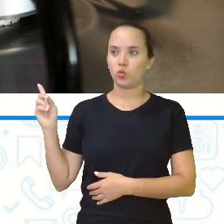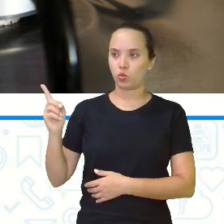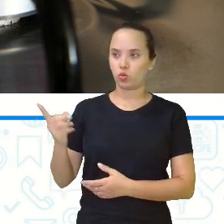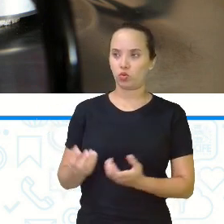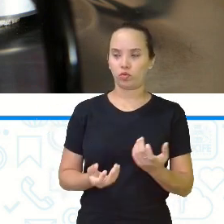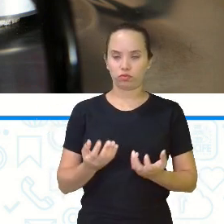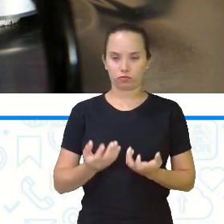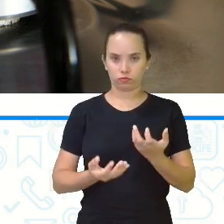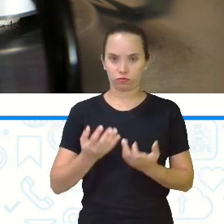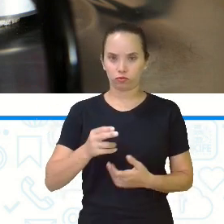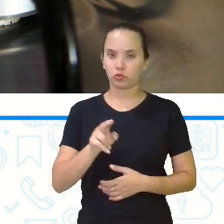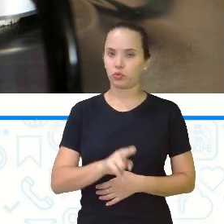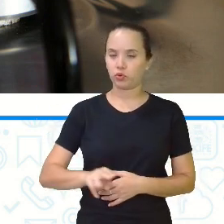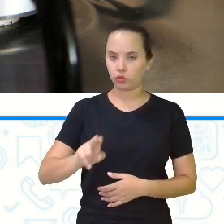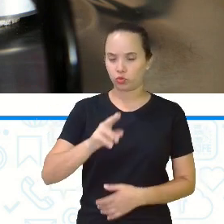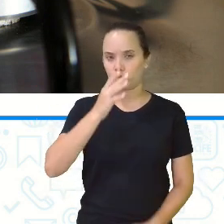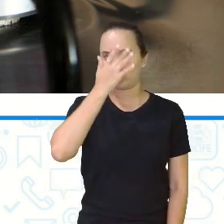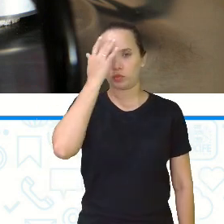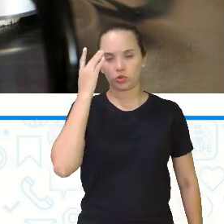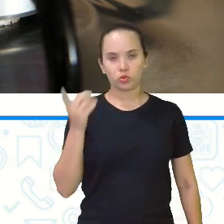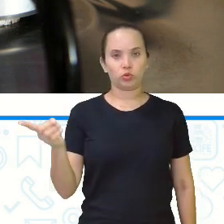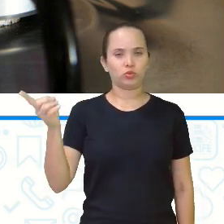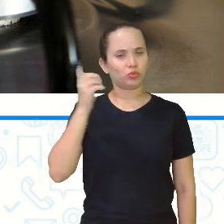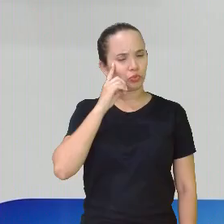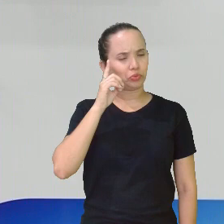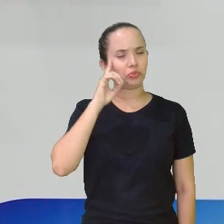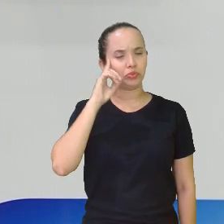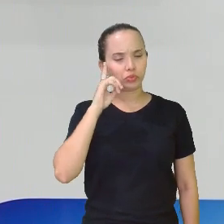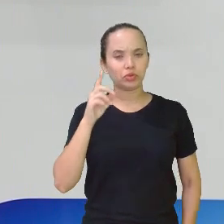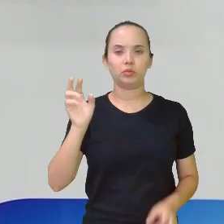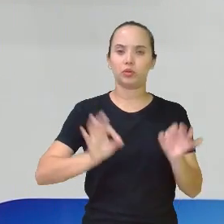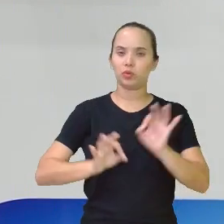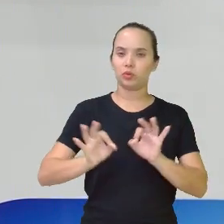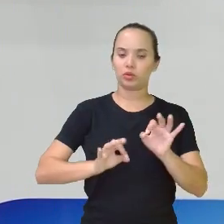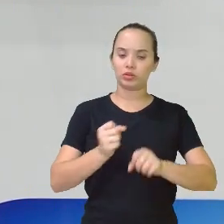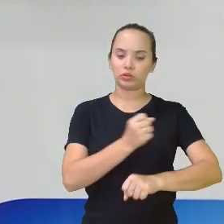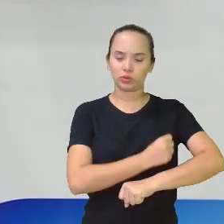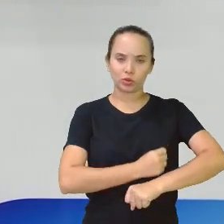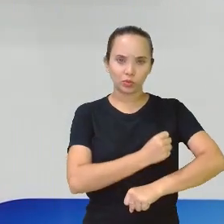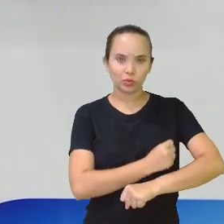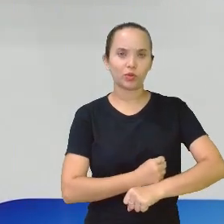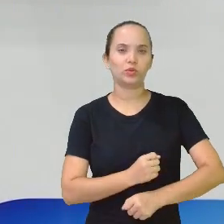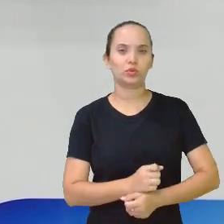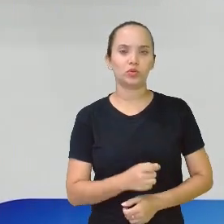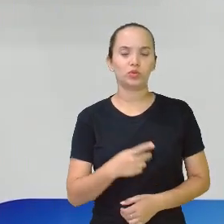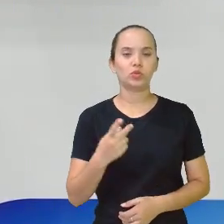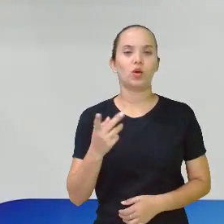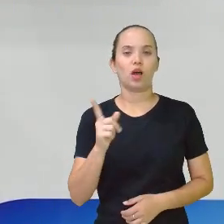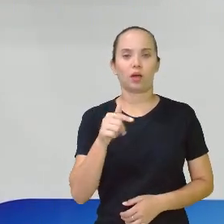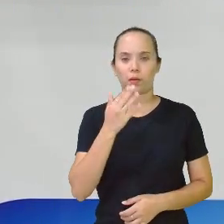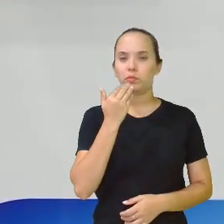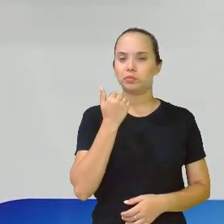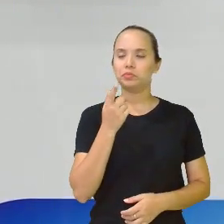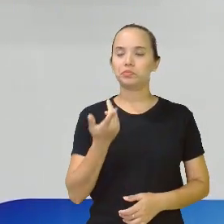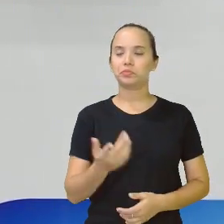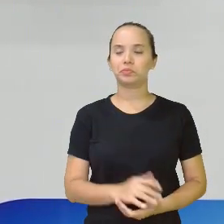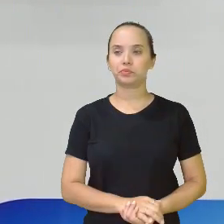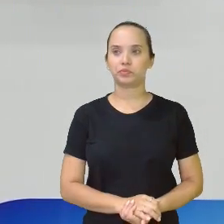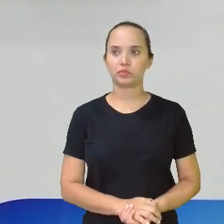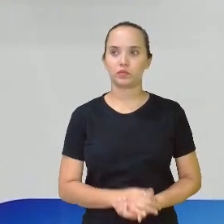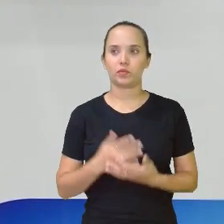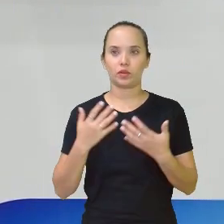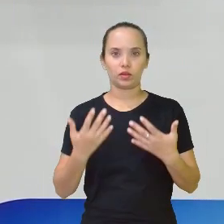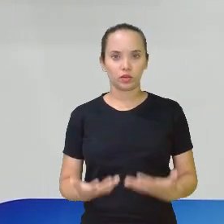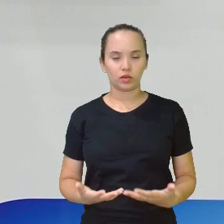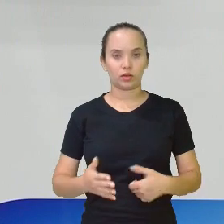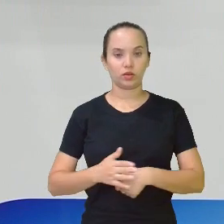é utilizado aí por pessoas basicamente todos os dias para preparar os seus alimentos, para preparar a comida. E aí, quando a gente